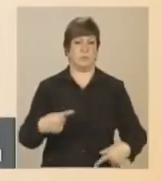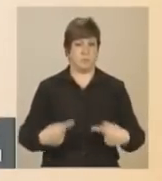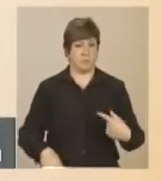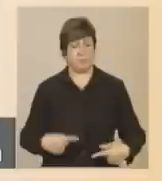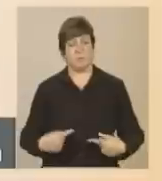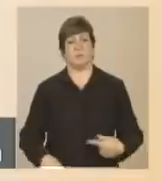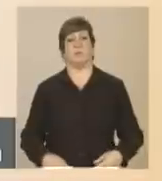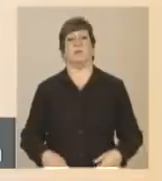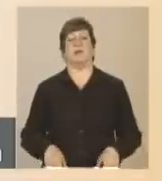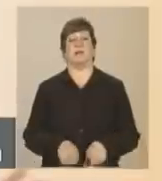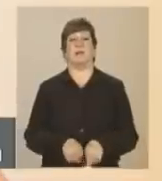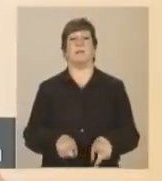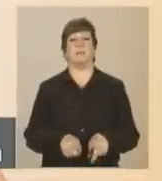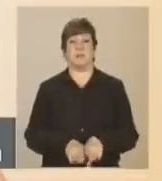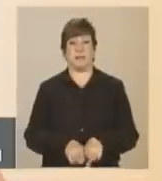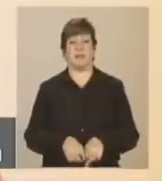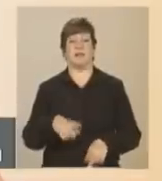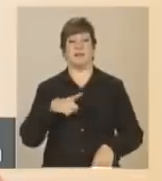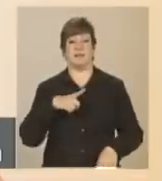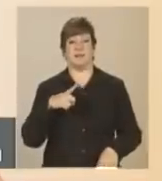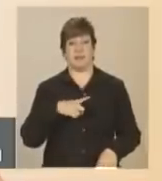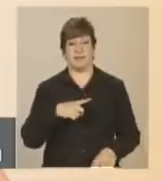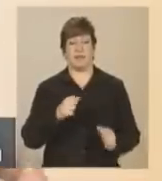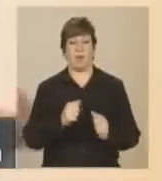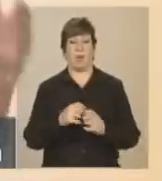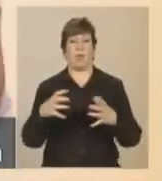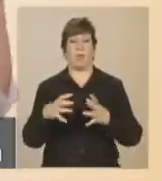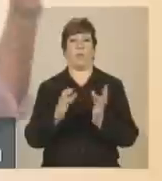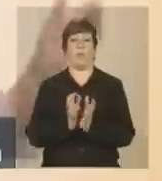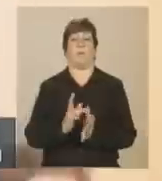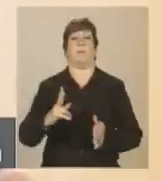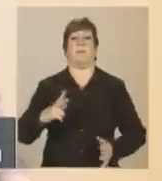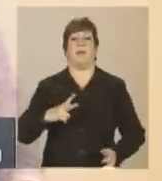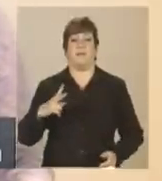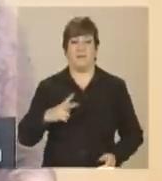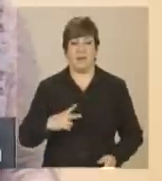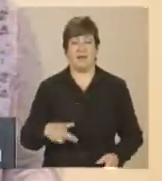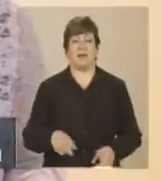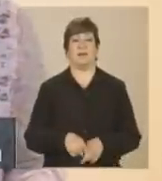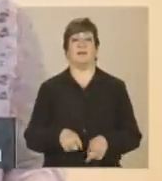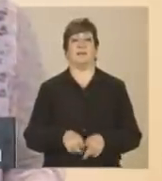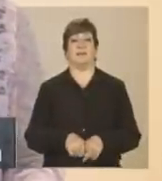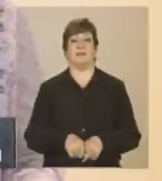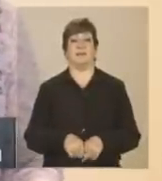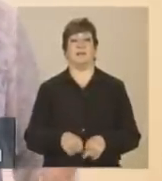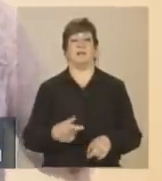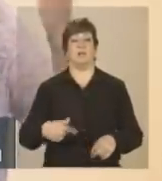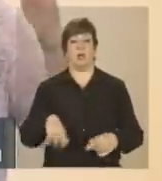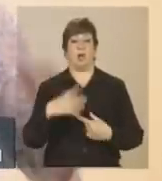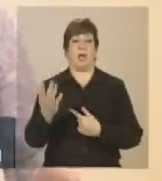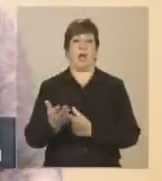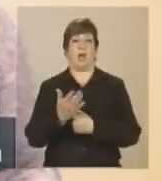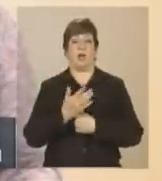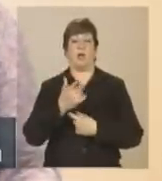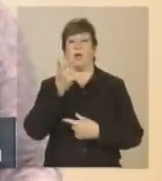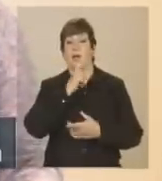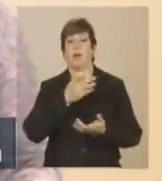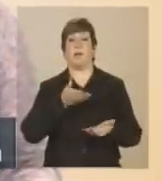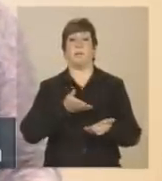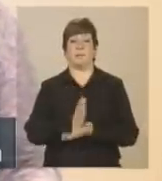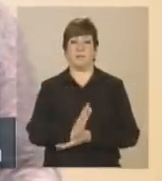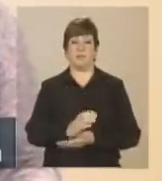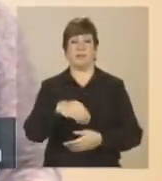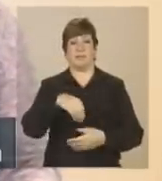de discussão também com as entidades privadas. Fomos auxiliados também pela aprovação